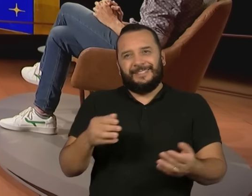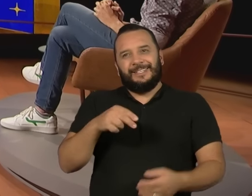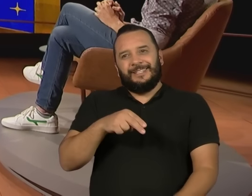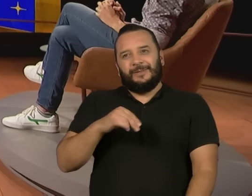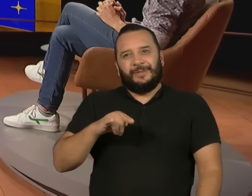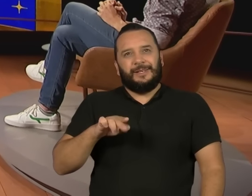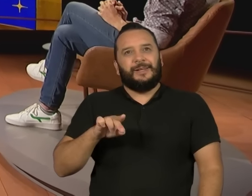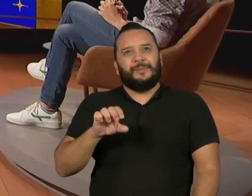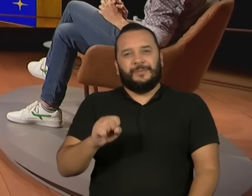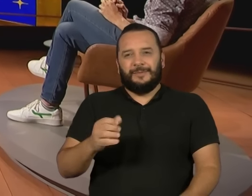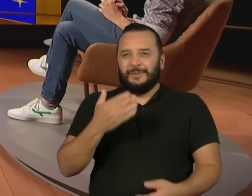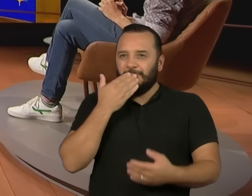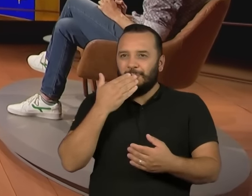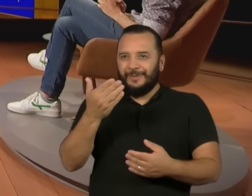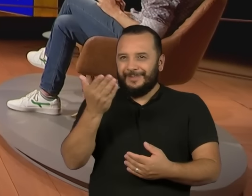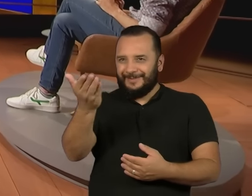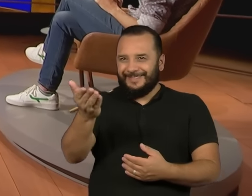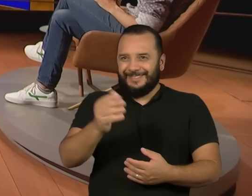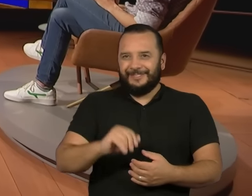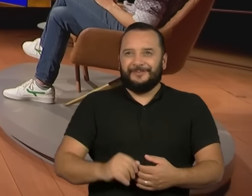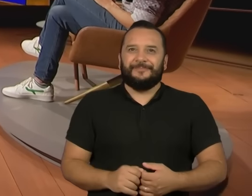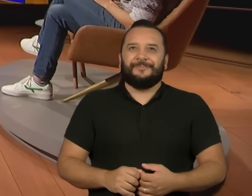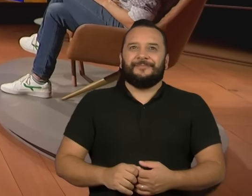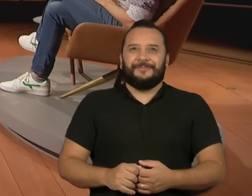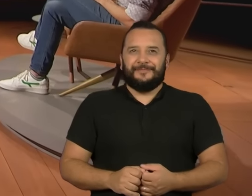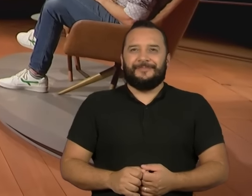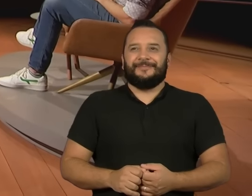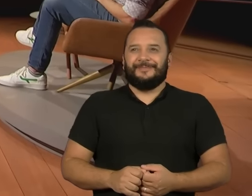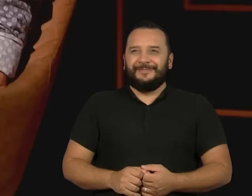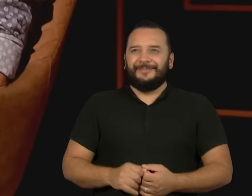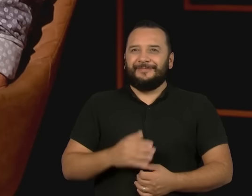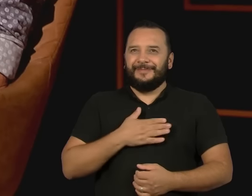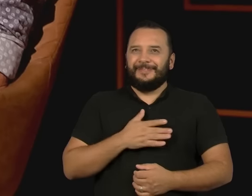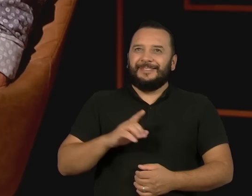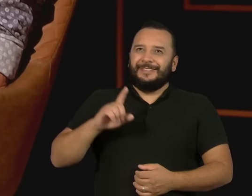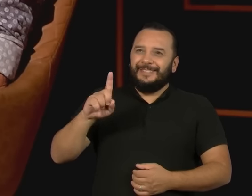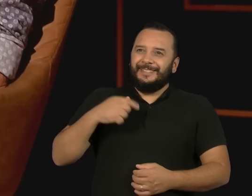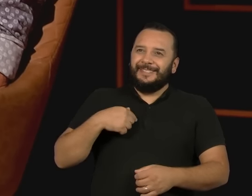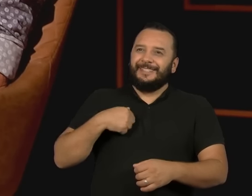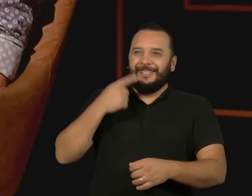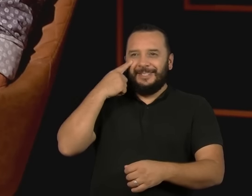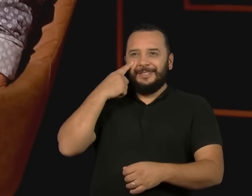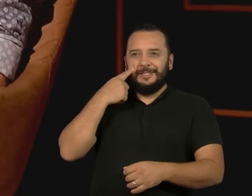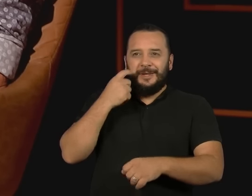amo, Saulo. Um beijo. Ah, meu Deus, me emocionei.